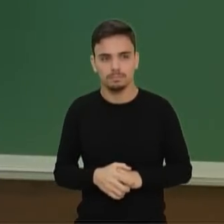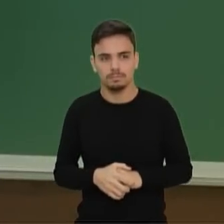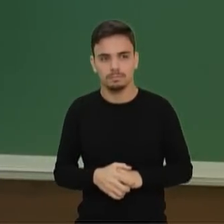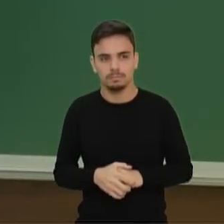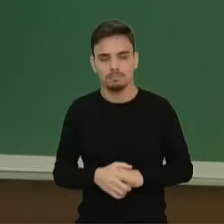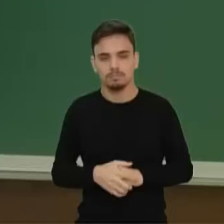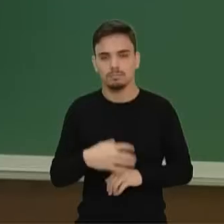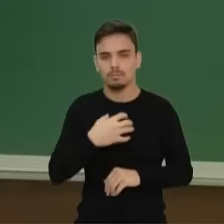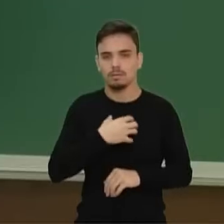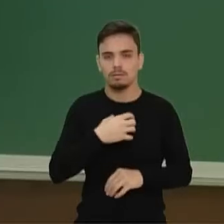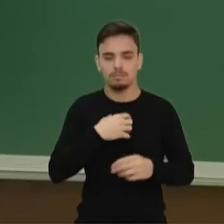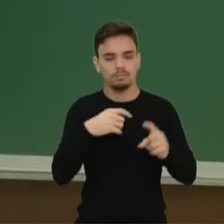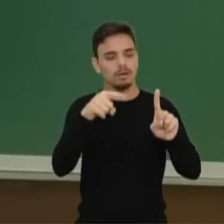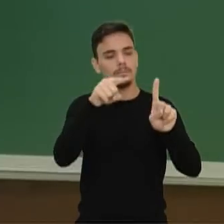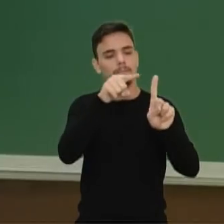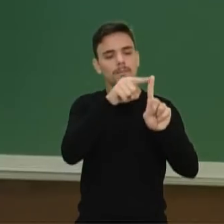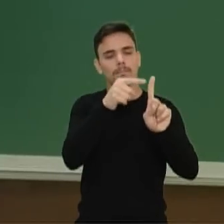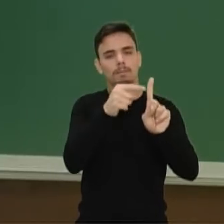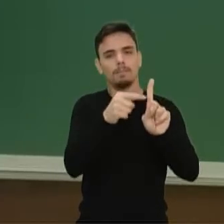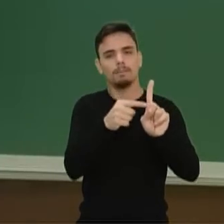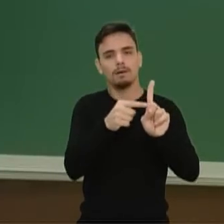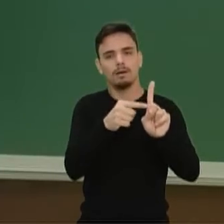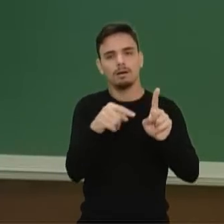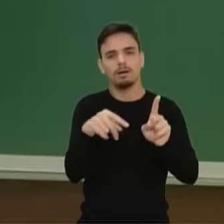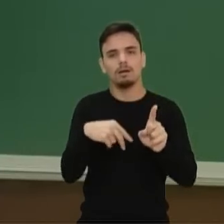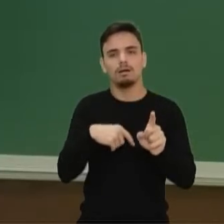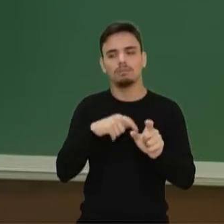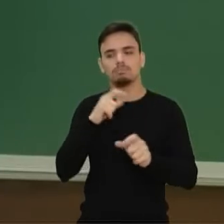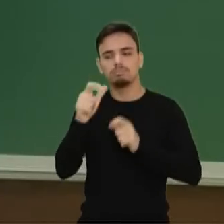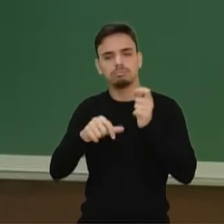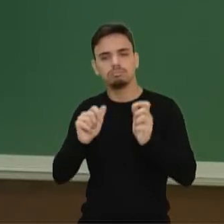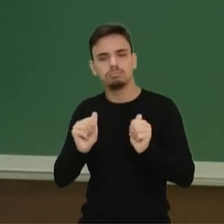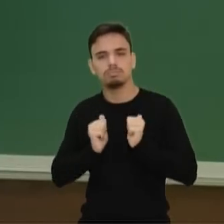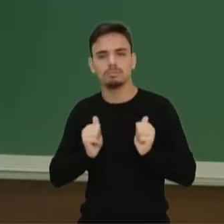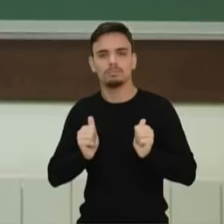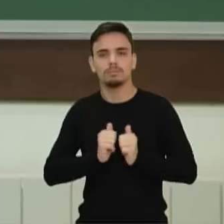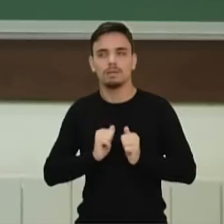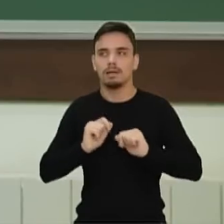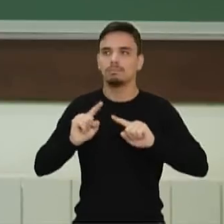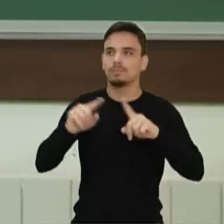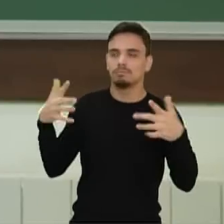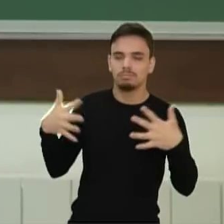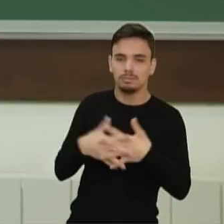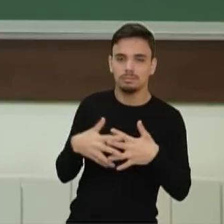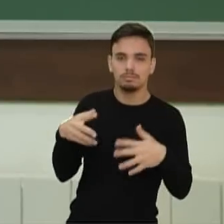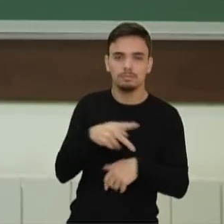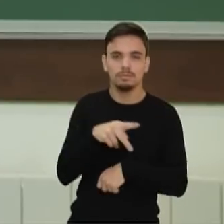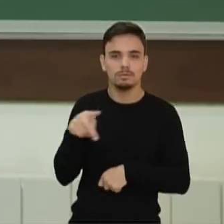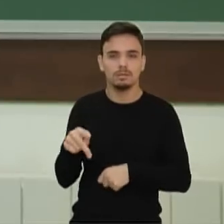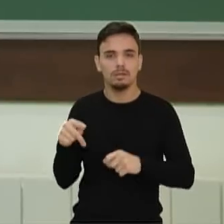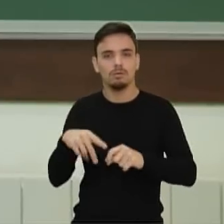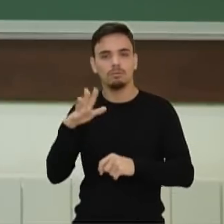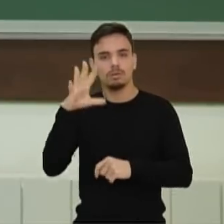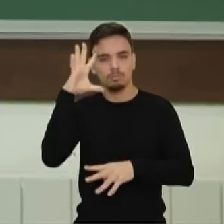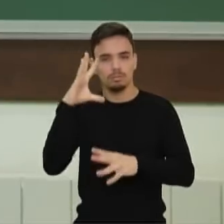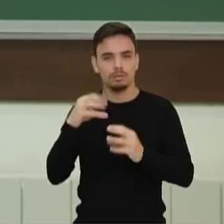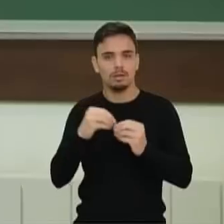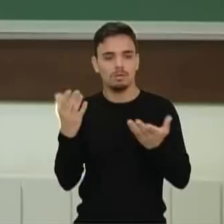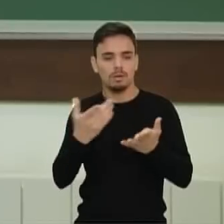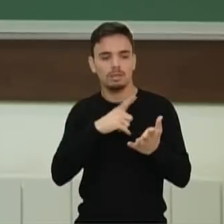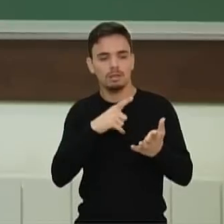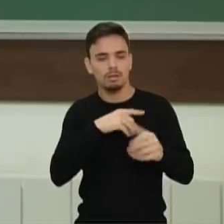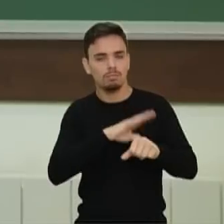Tipos de voz passiva. Ai, agora complicou, professor. Eu tinha entendido, agora tem dois momentos ali